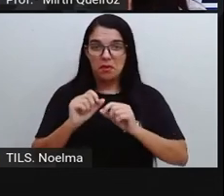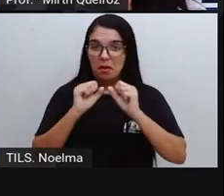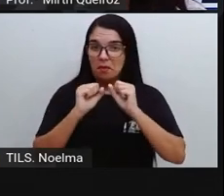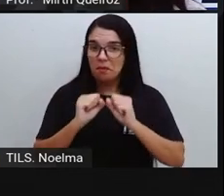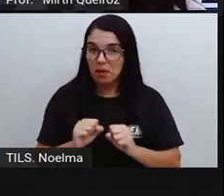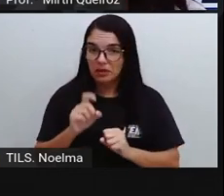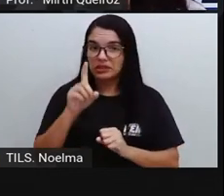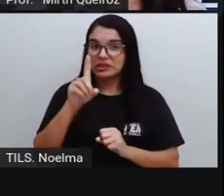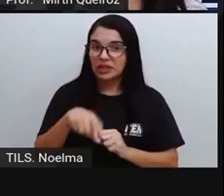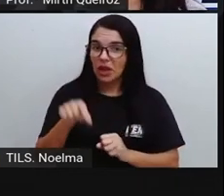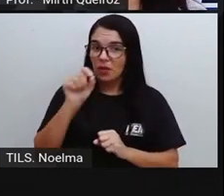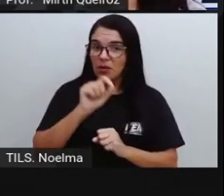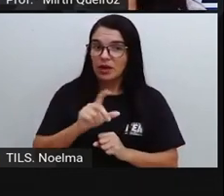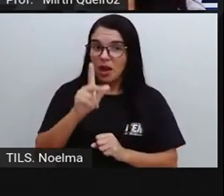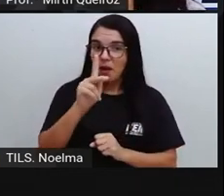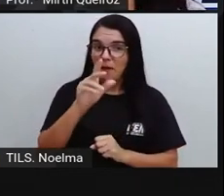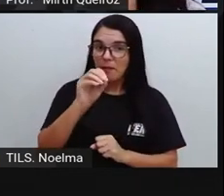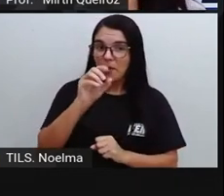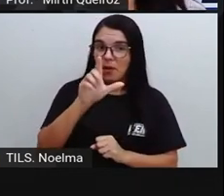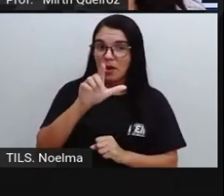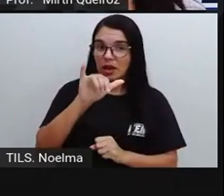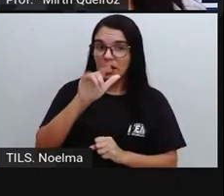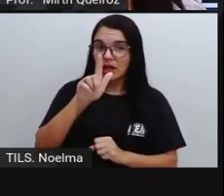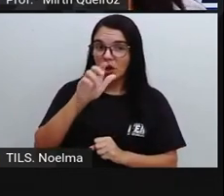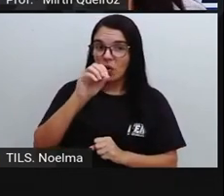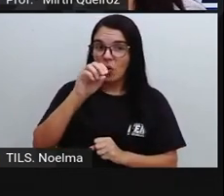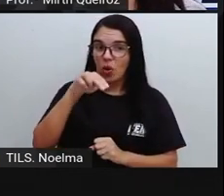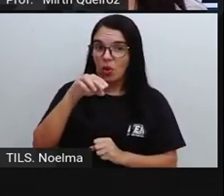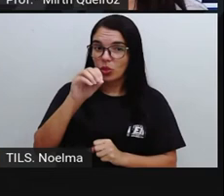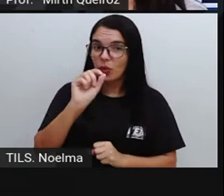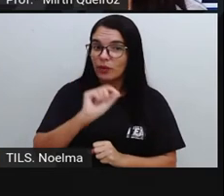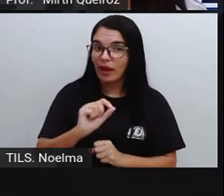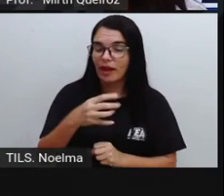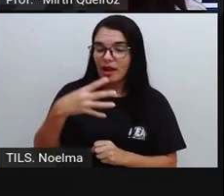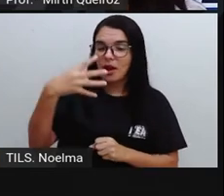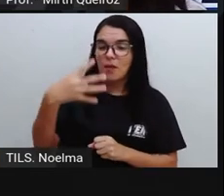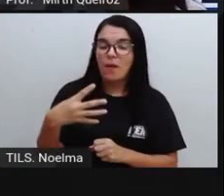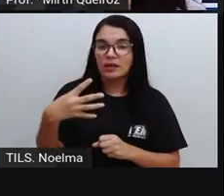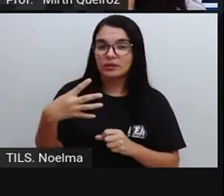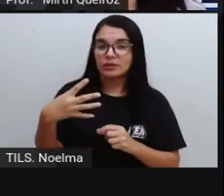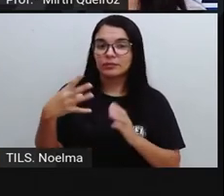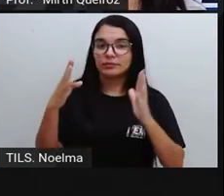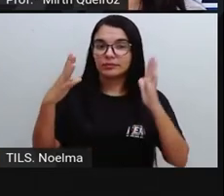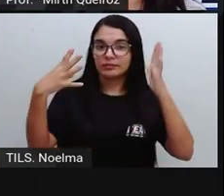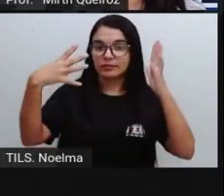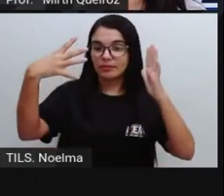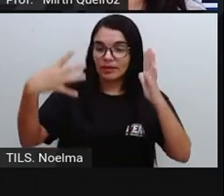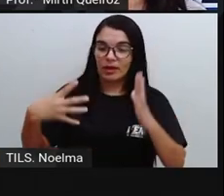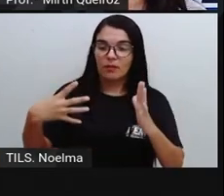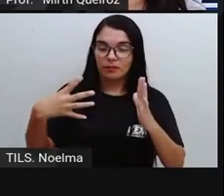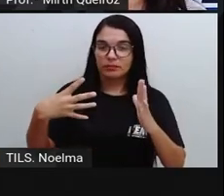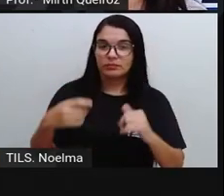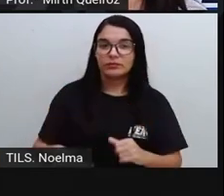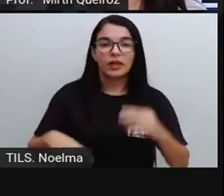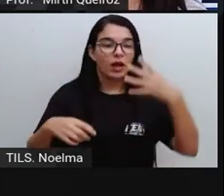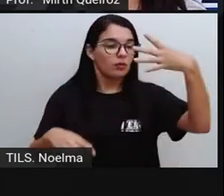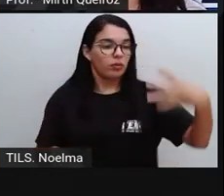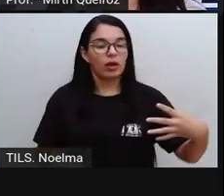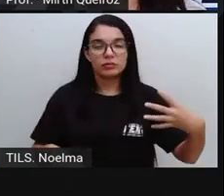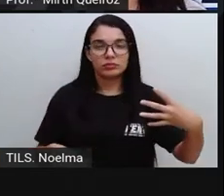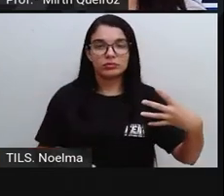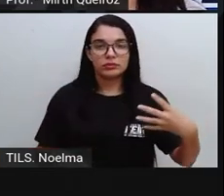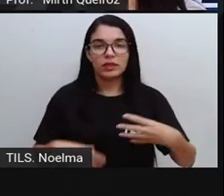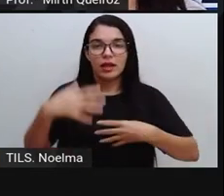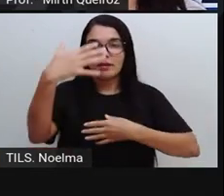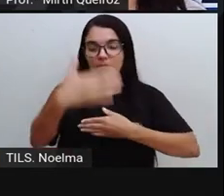de 4 lados, de 4 vértices e 2 lados paralelos. E no caso das peças do